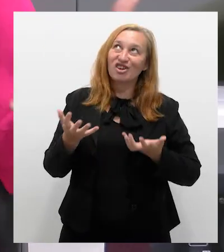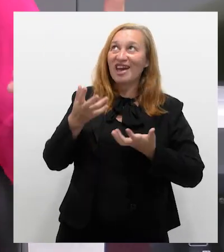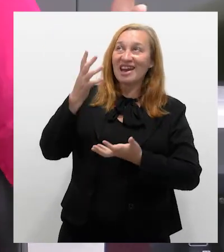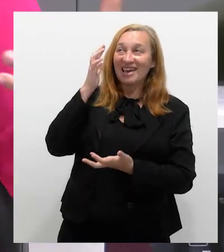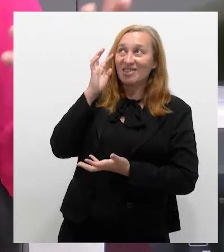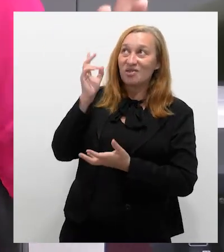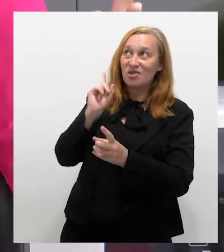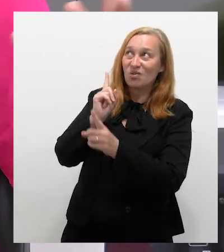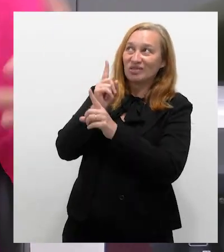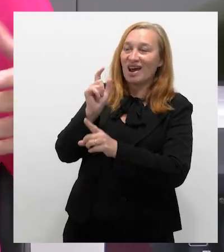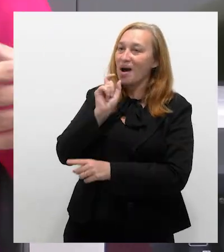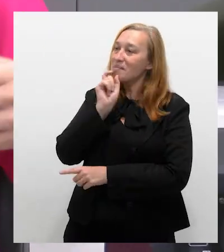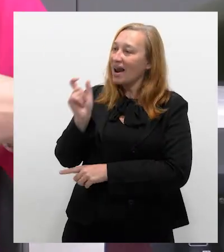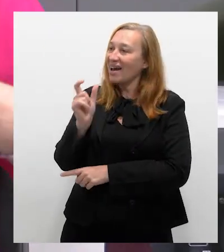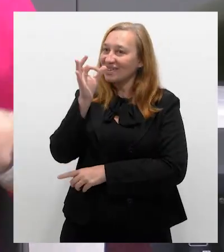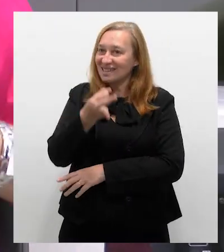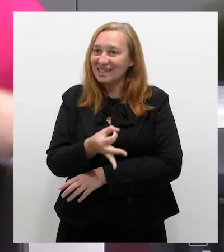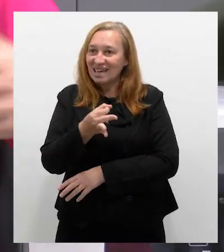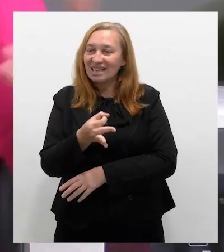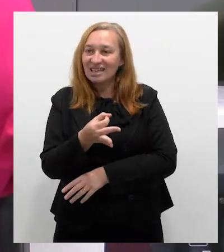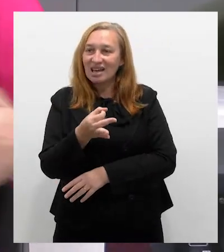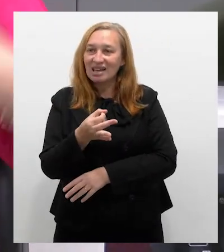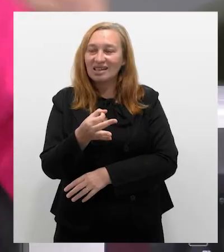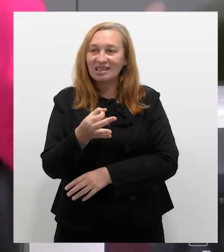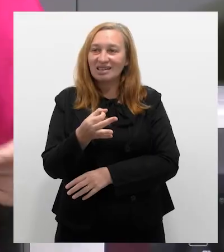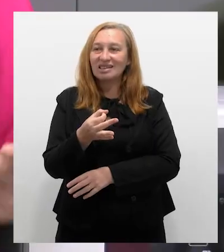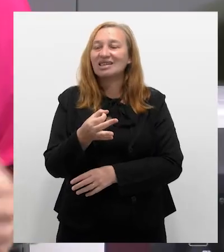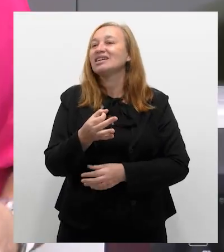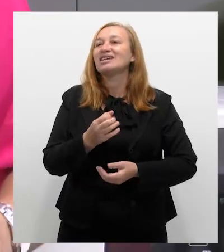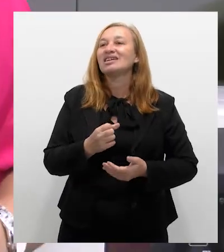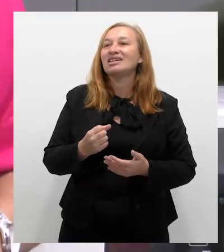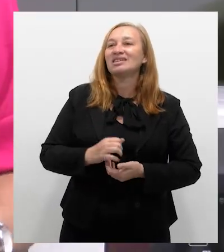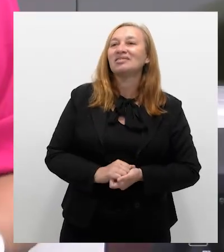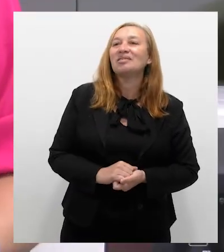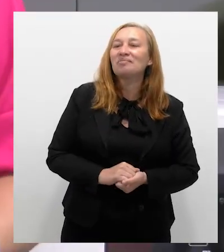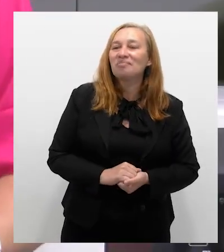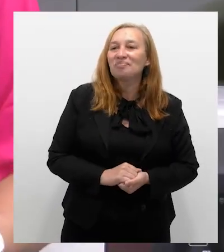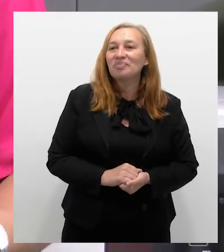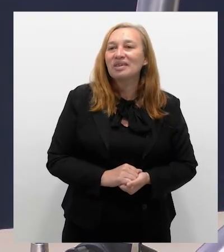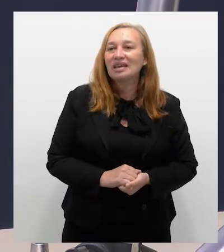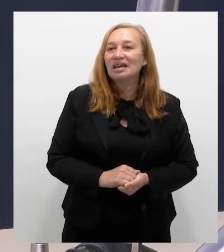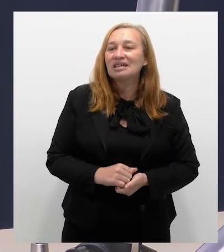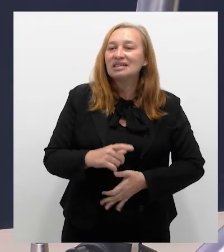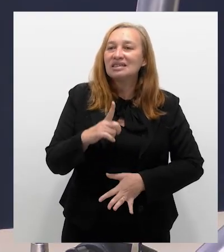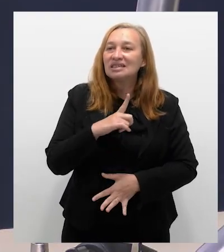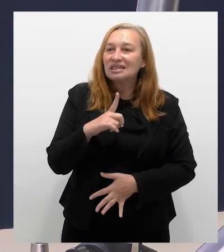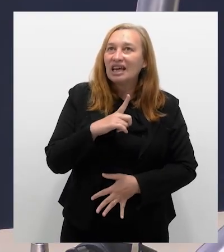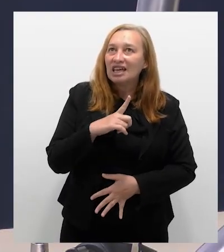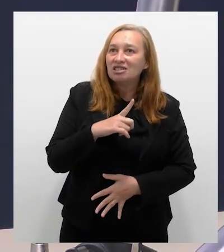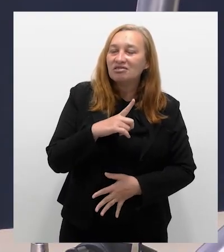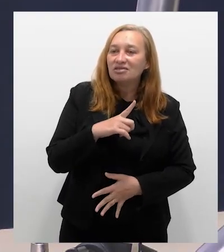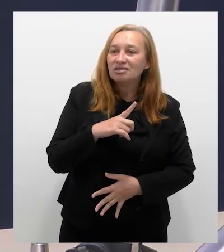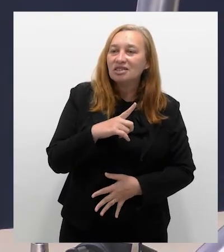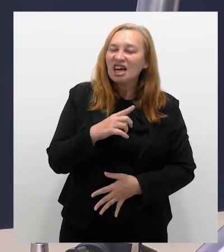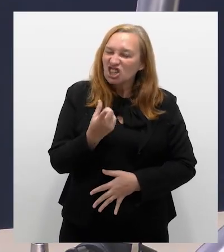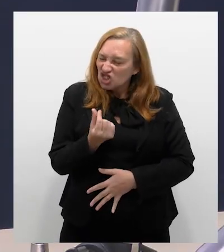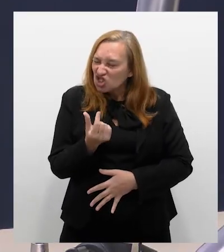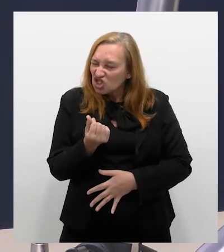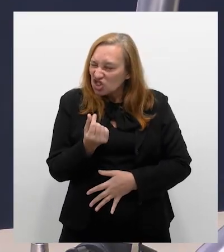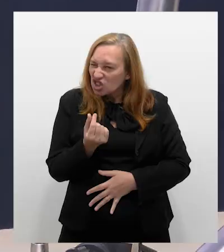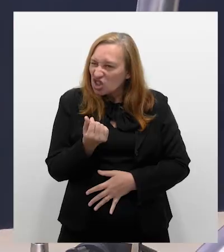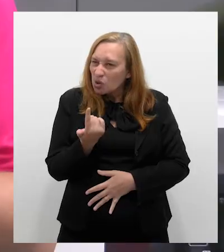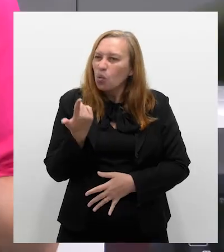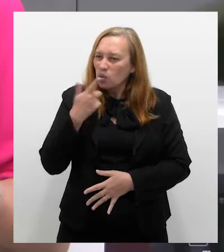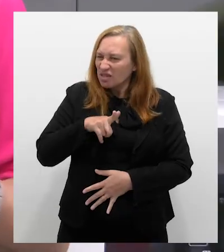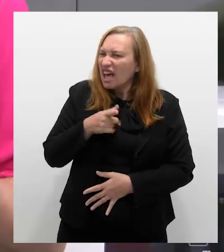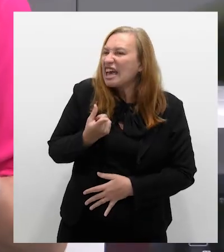impactar, já estou querendo achar a palavra, como é que isso pode gerar um fruto legal para a galera da comunidade? Então, existe um campo... Dá para